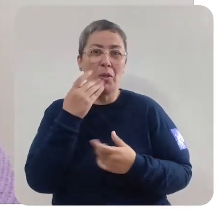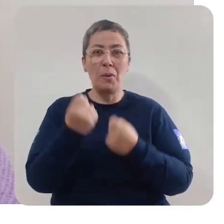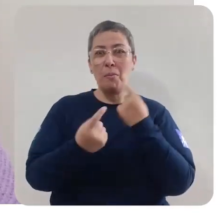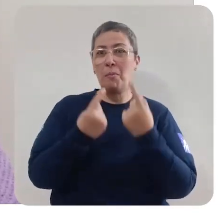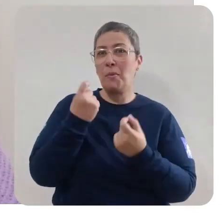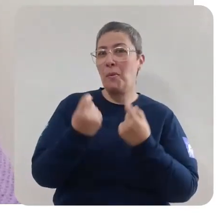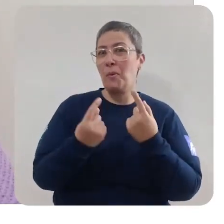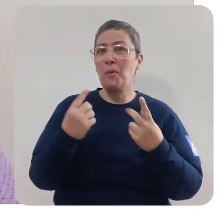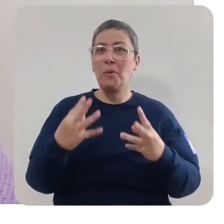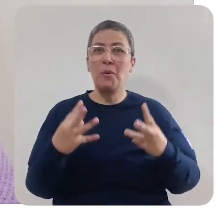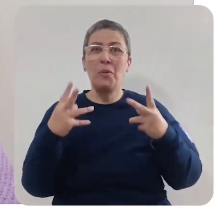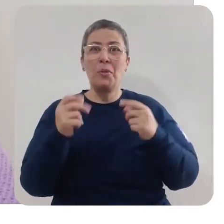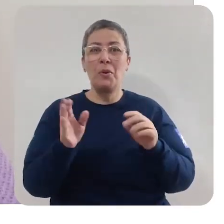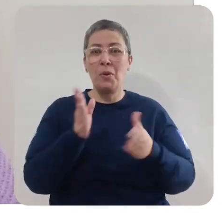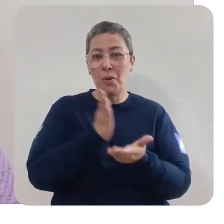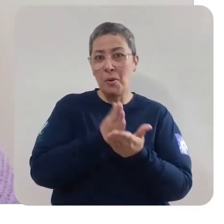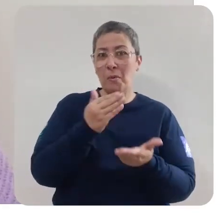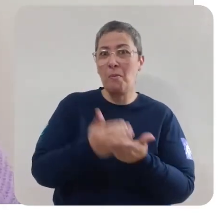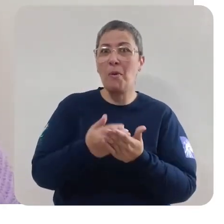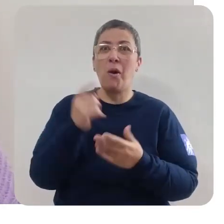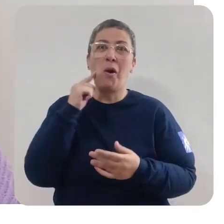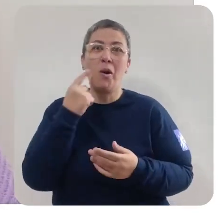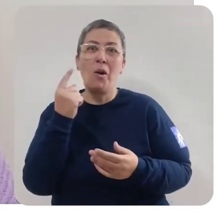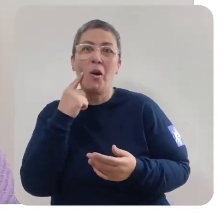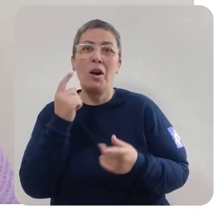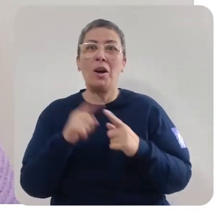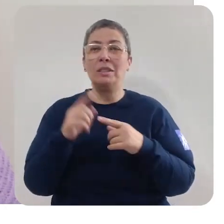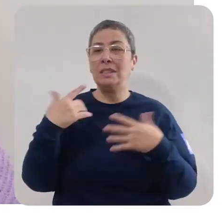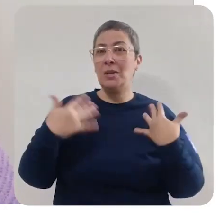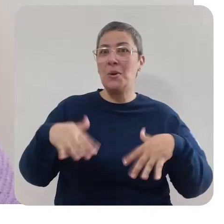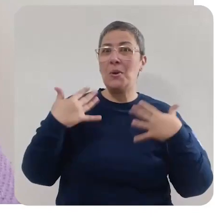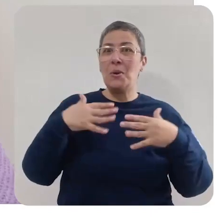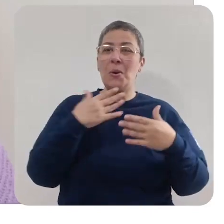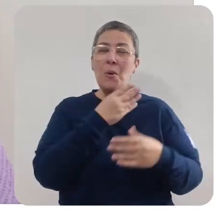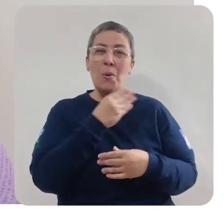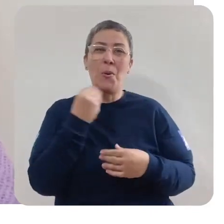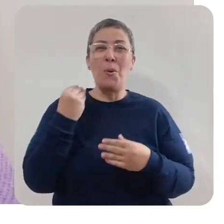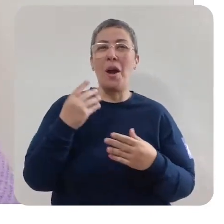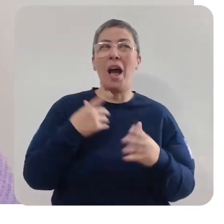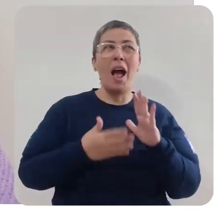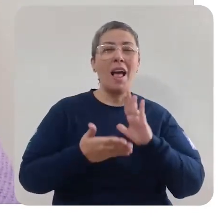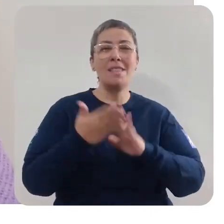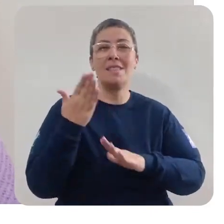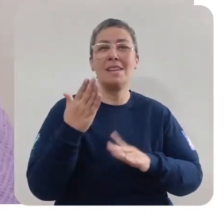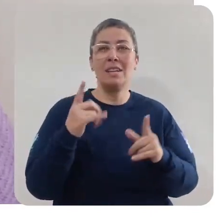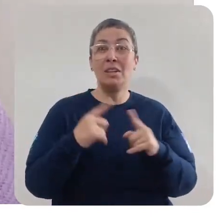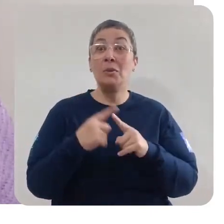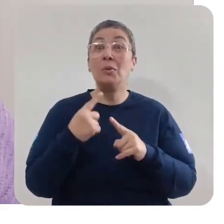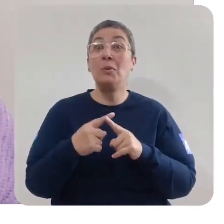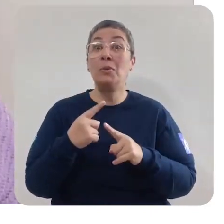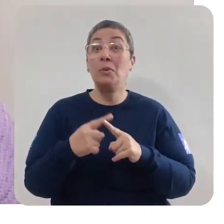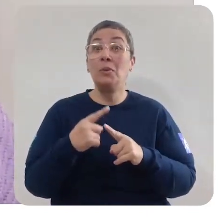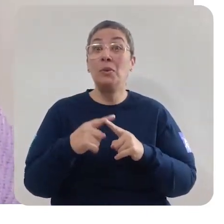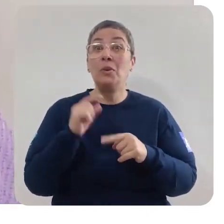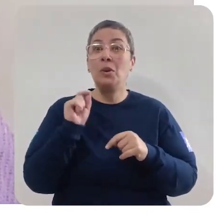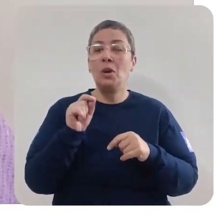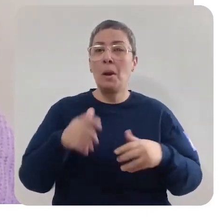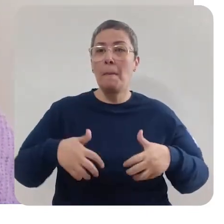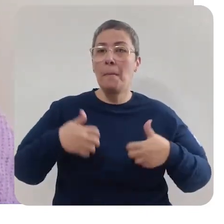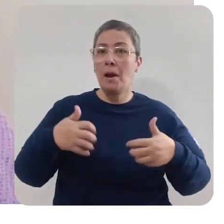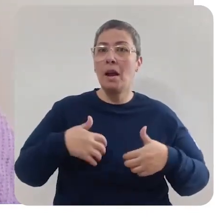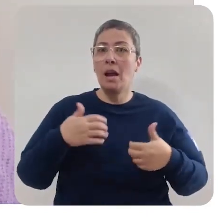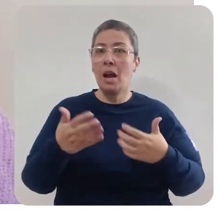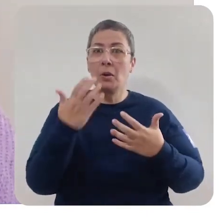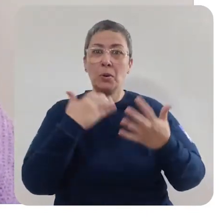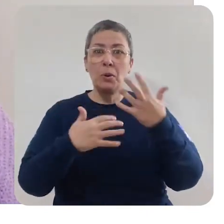pipoca doce, todo bolo e a bala. Oba! Lá vou eu. Aí, o